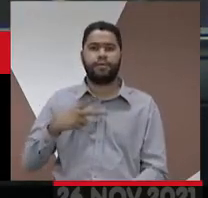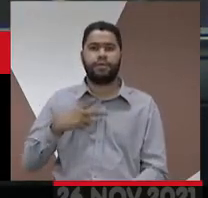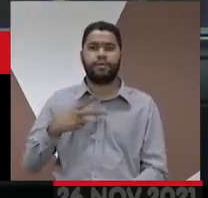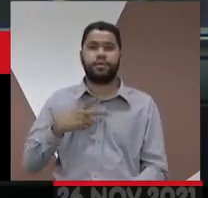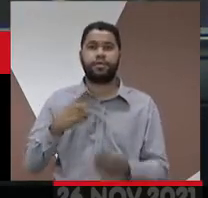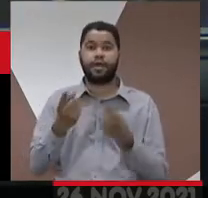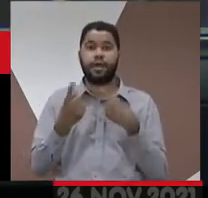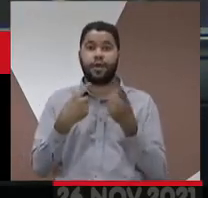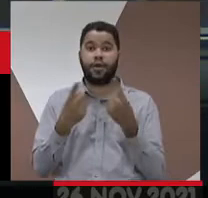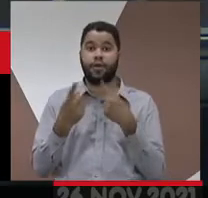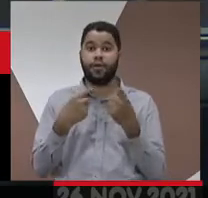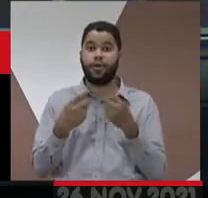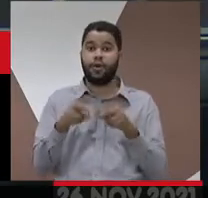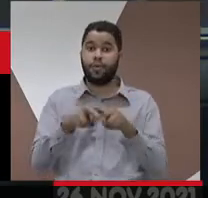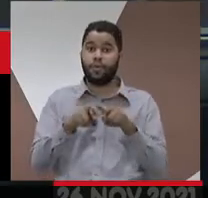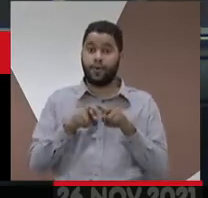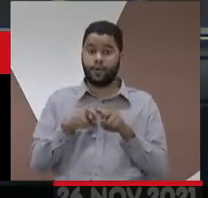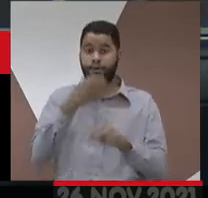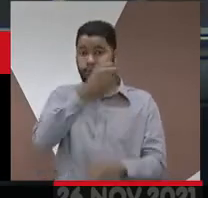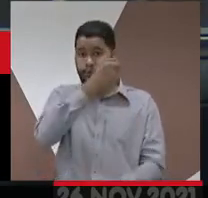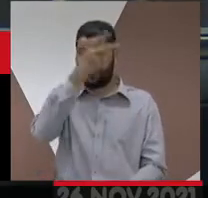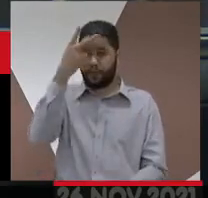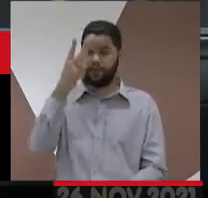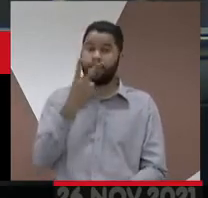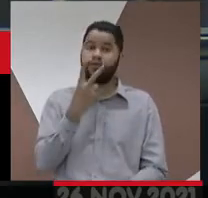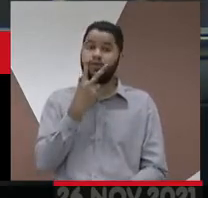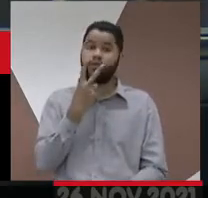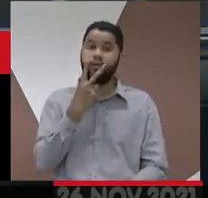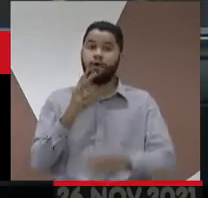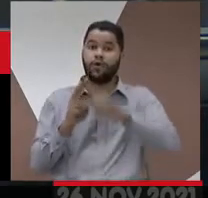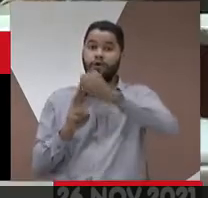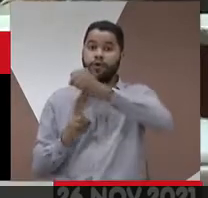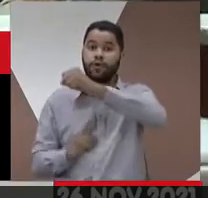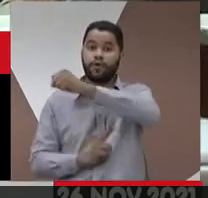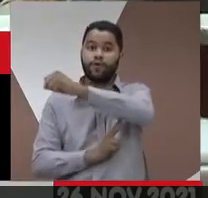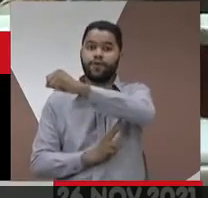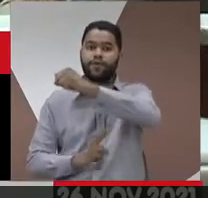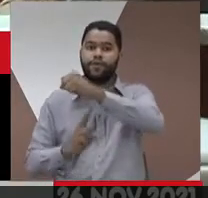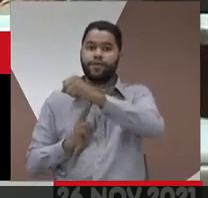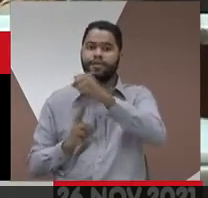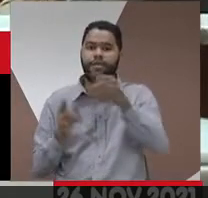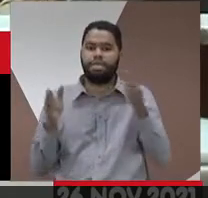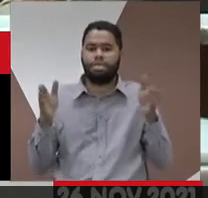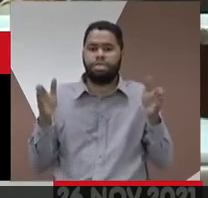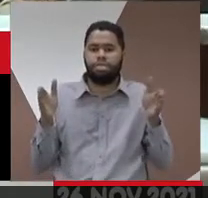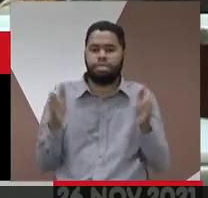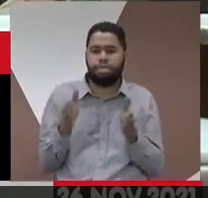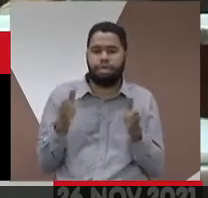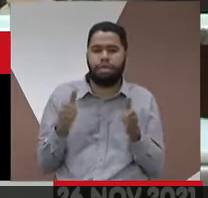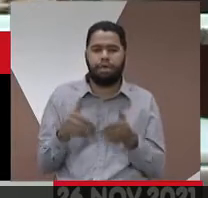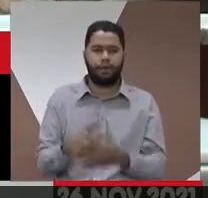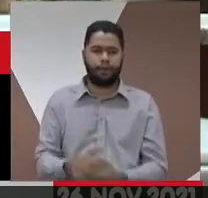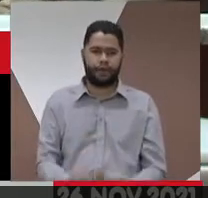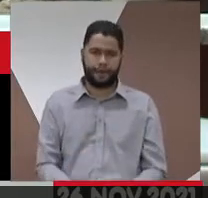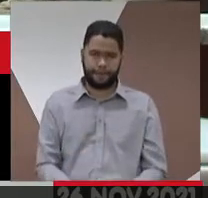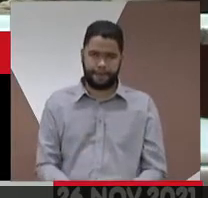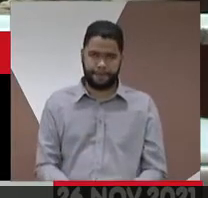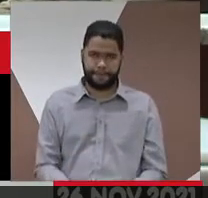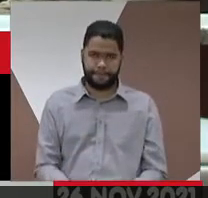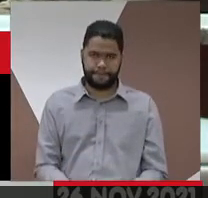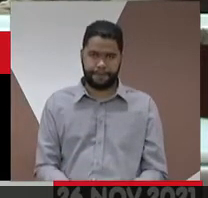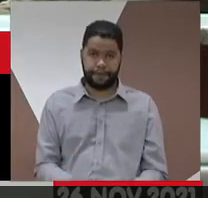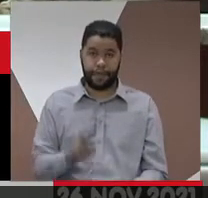E é por isso, prefeito Vitório, que o viaduto é acanhado, que a pista é